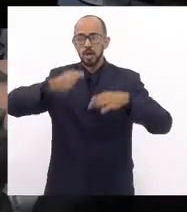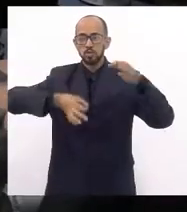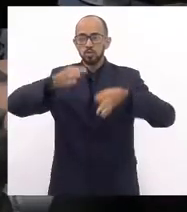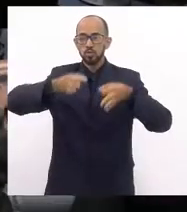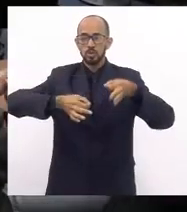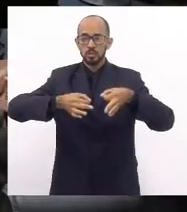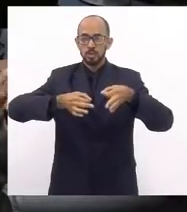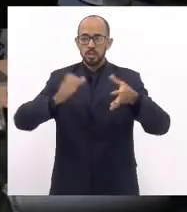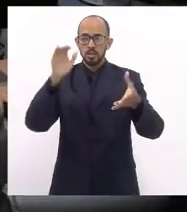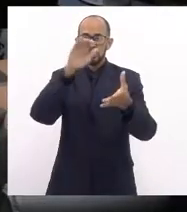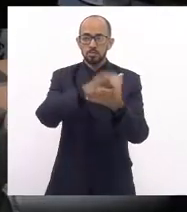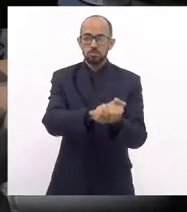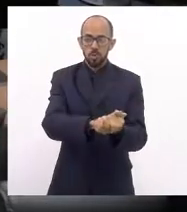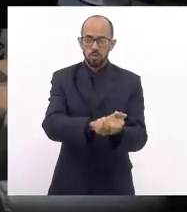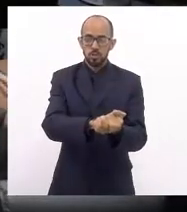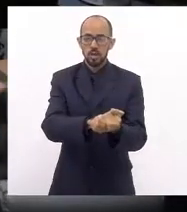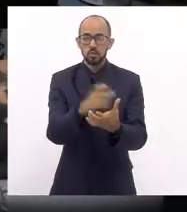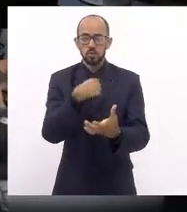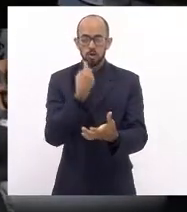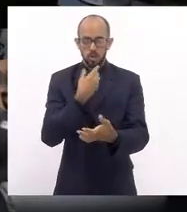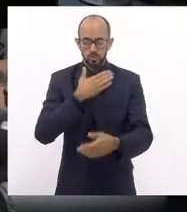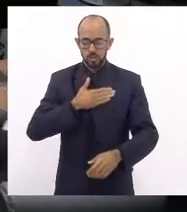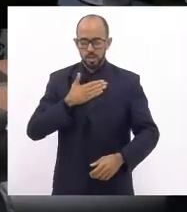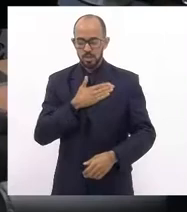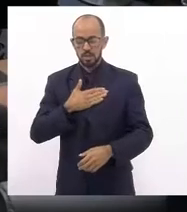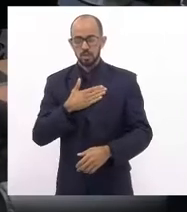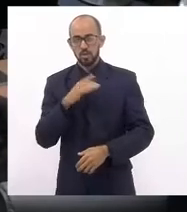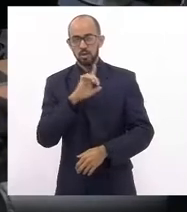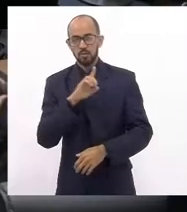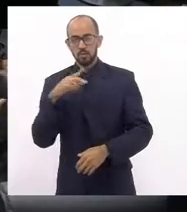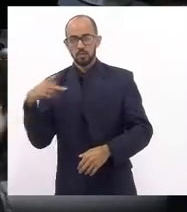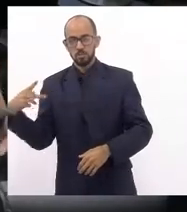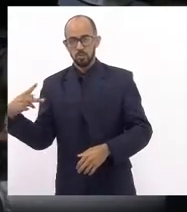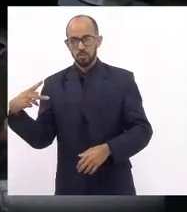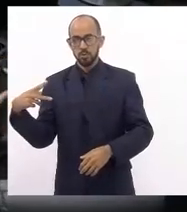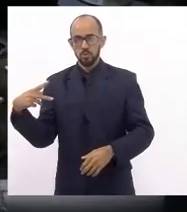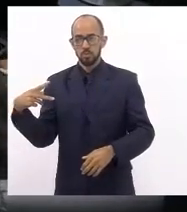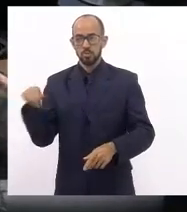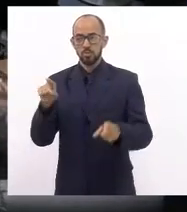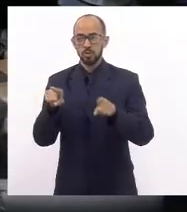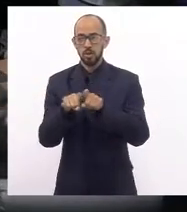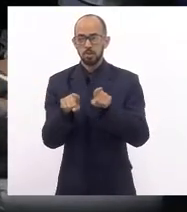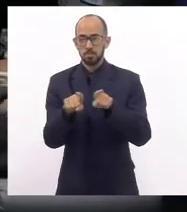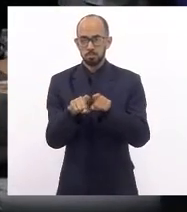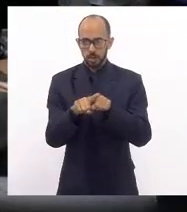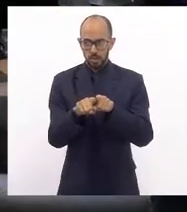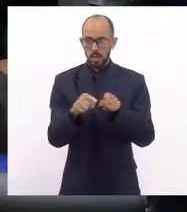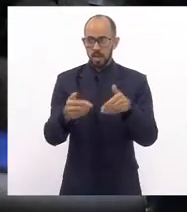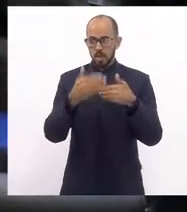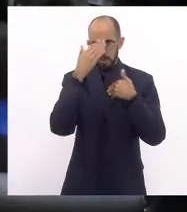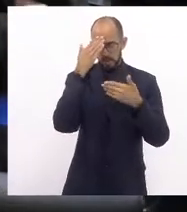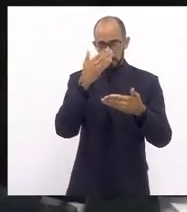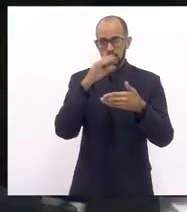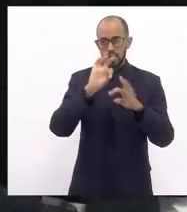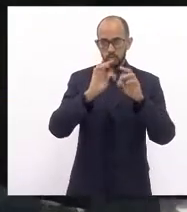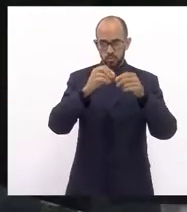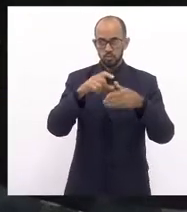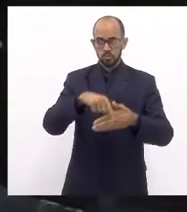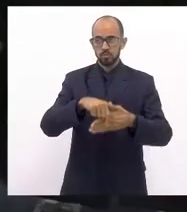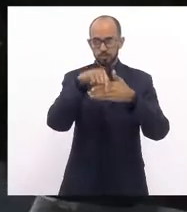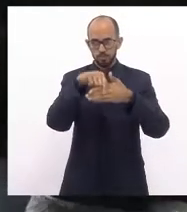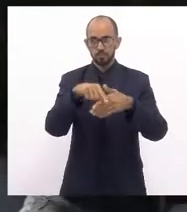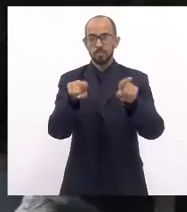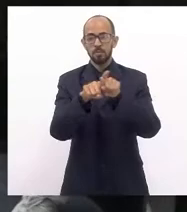aqui, do nosso querido defensor, que está aqui presente. Mais uma vez, agradecer às autoridades,